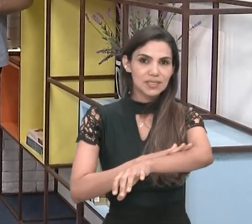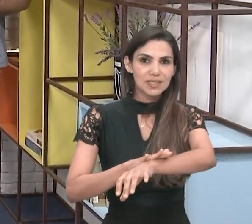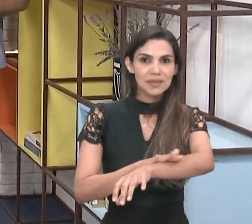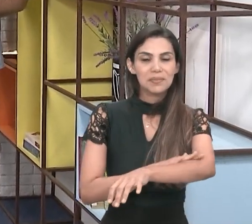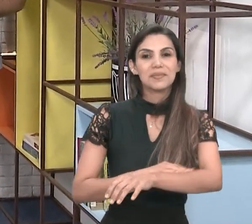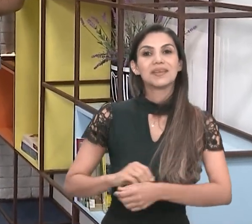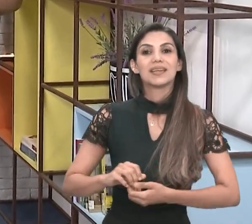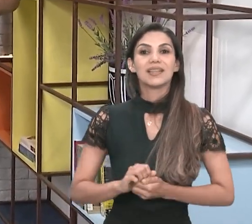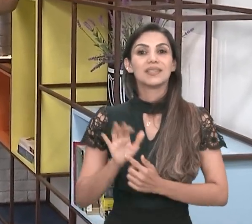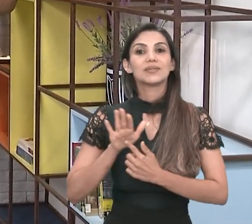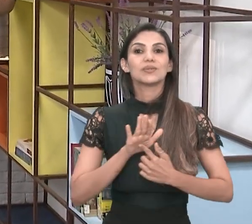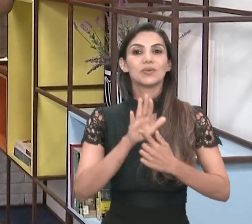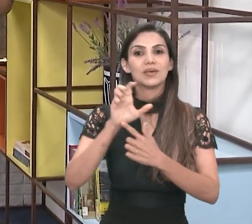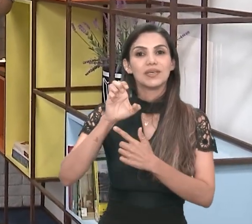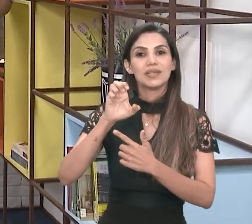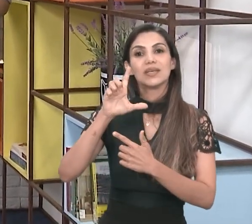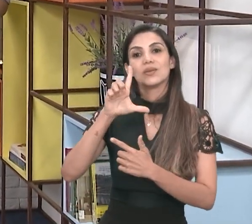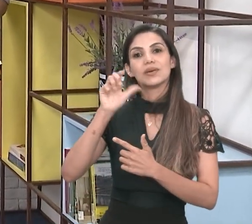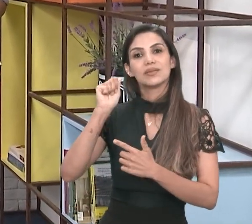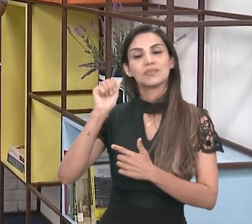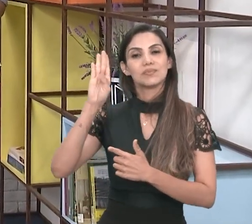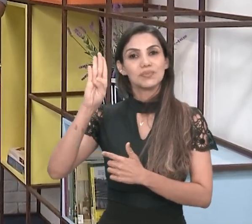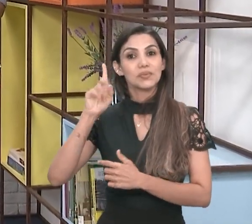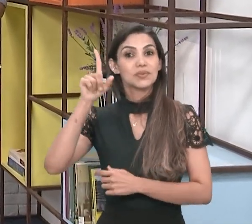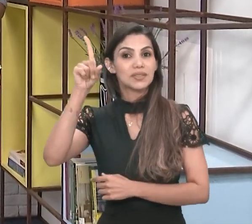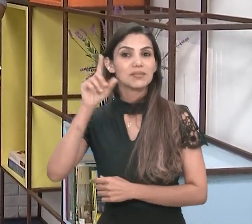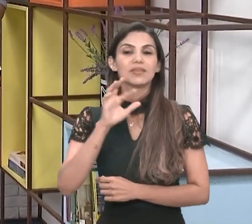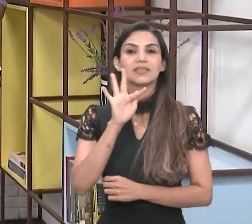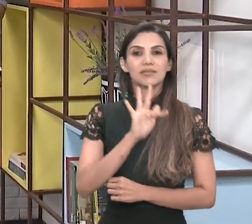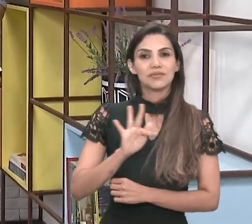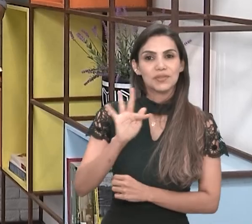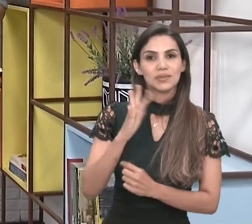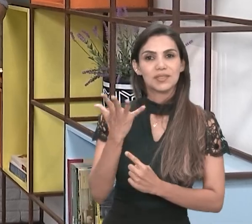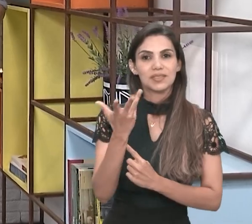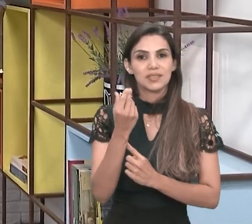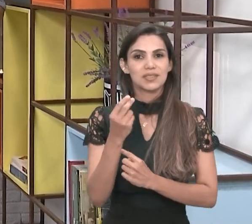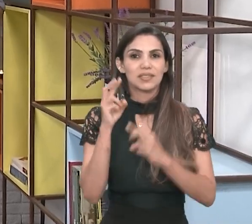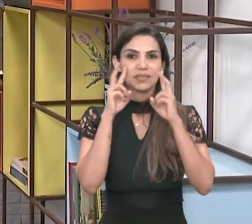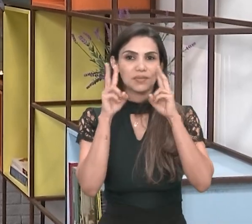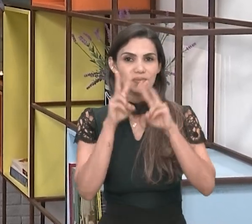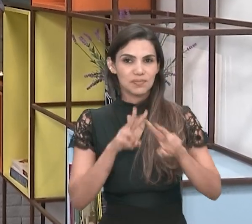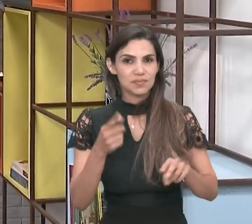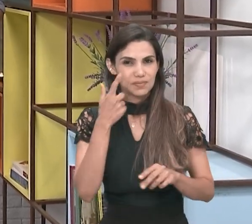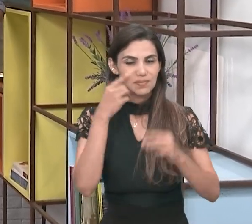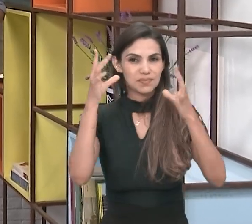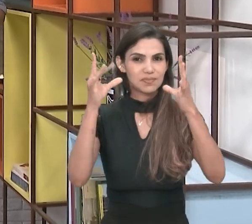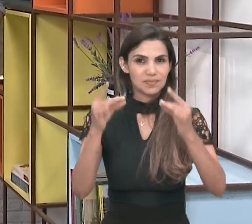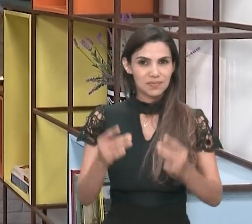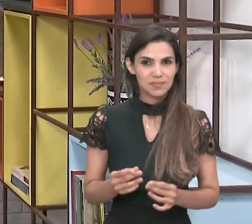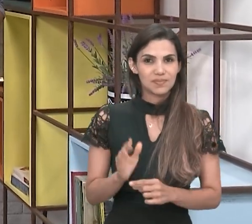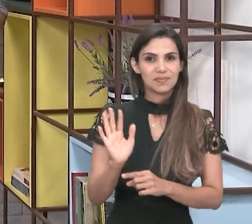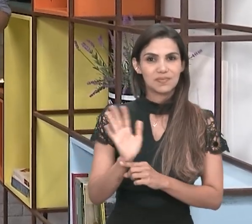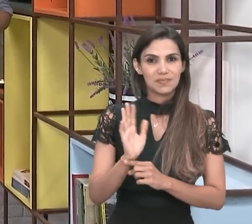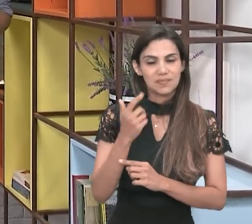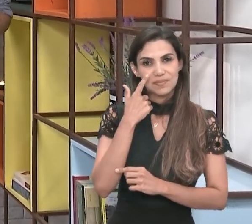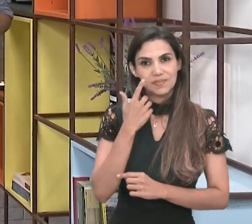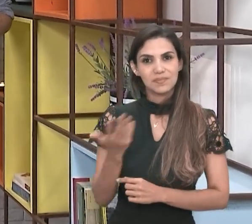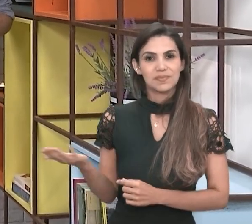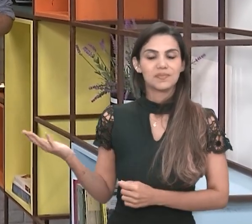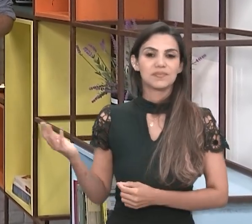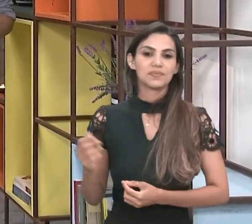que é o laboratório de exposições da Faculdade de Artes Visuais. Confira mais detalhes agora na reportagem. Rodou.